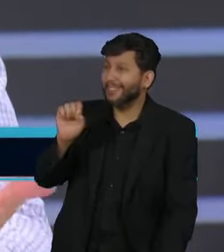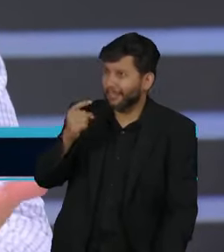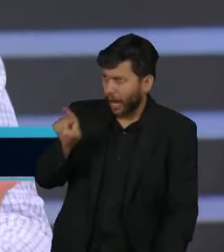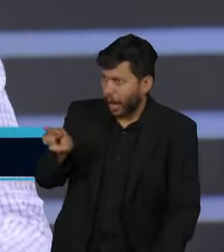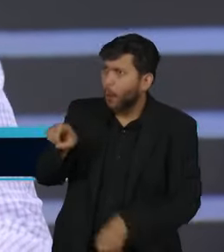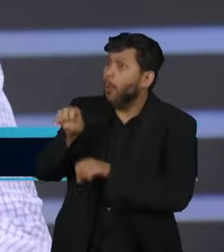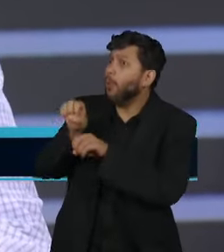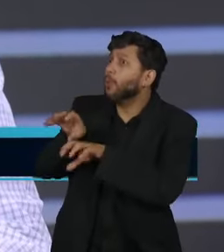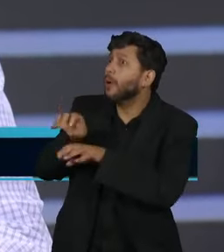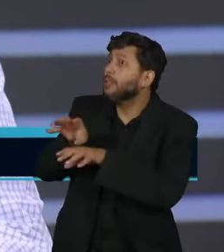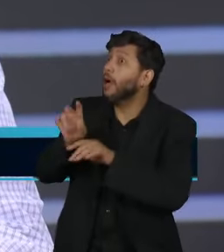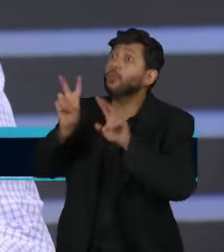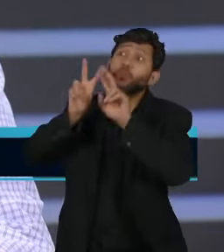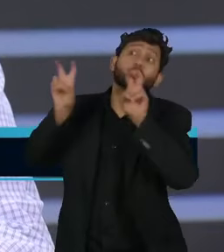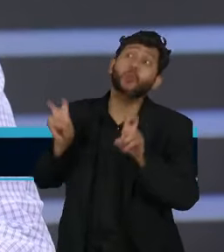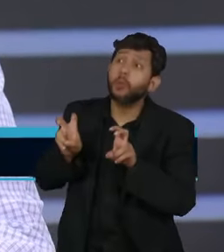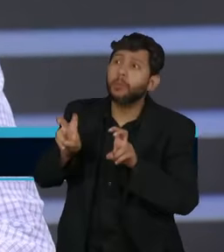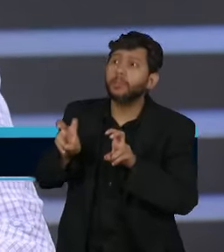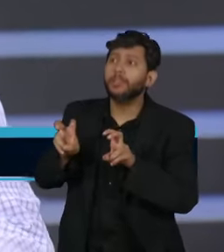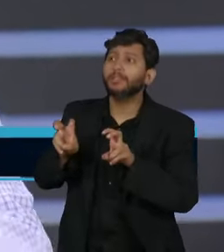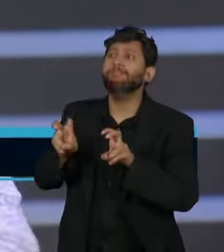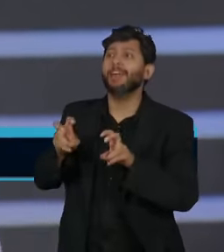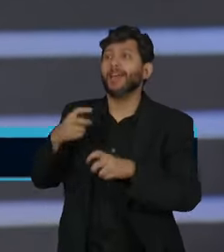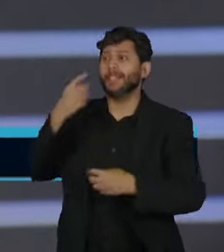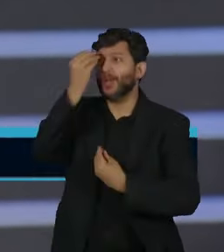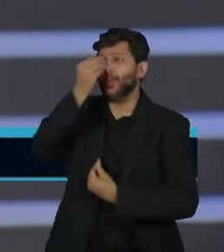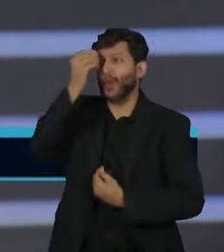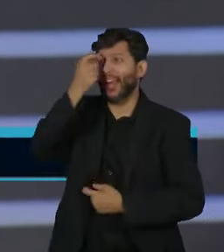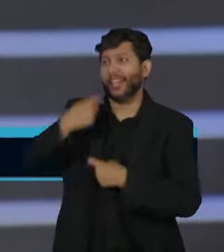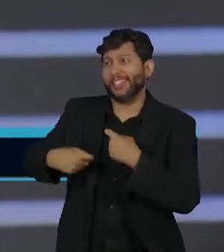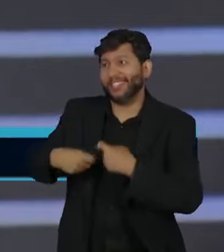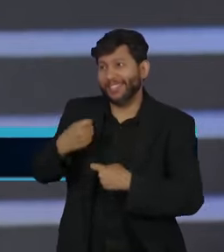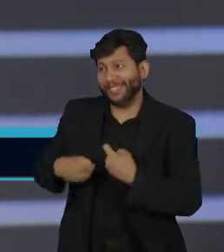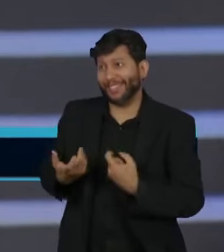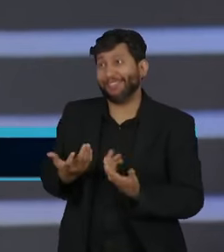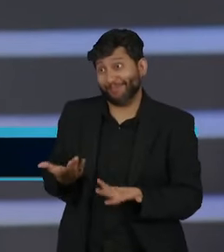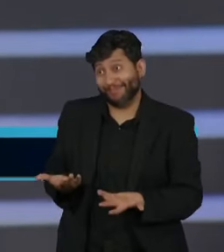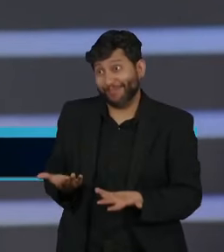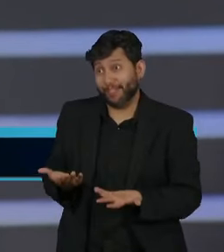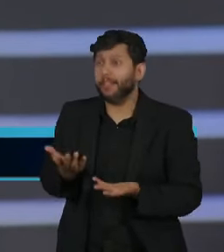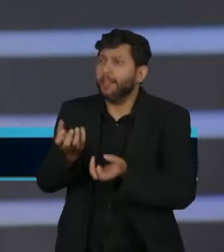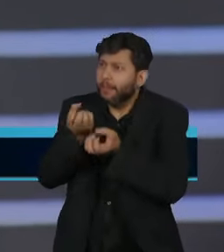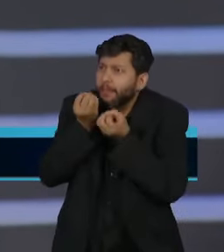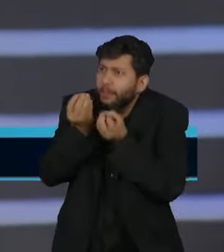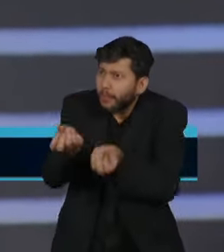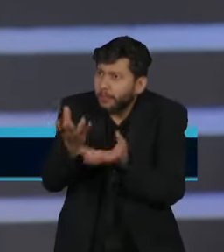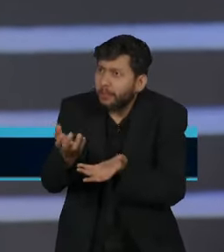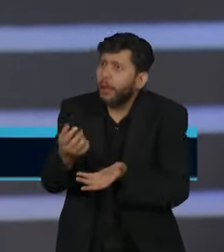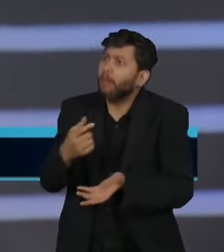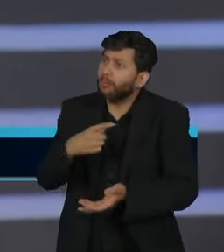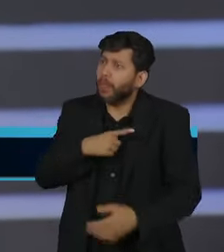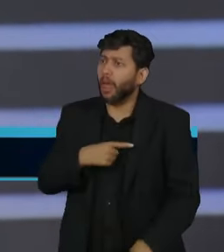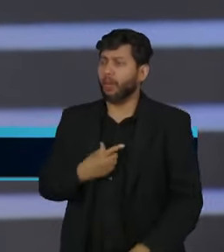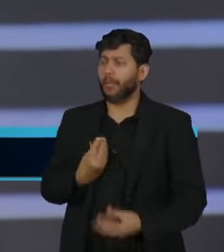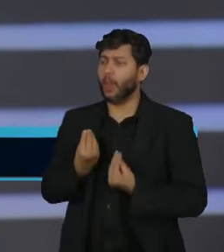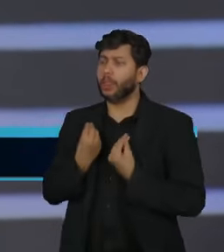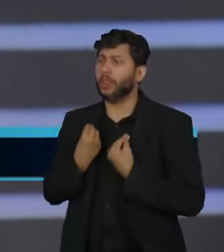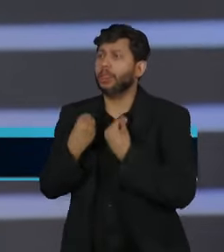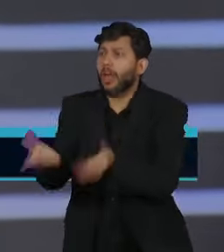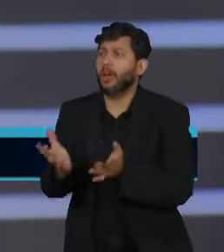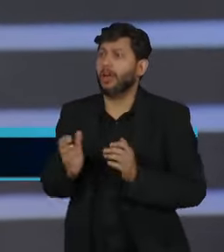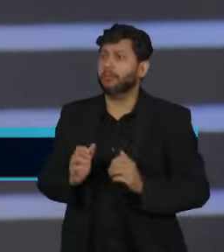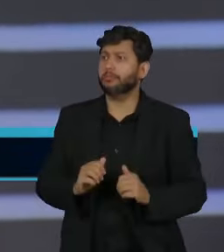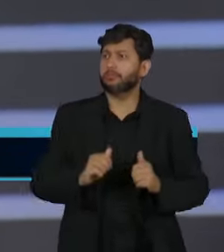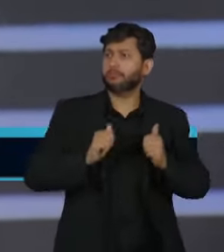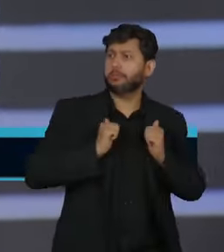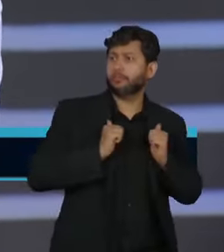informação existe e a informação não precisa ser simplesmente dada para as pessoas. Tem que